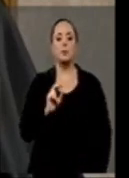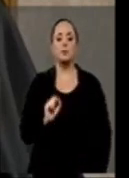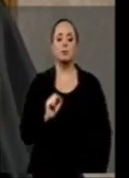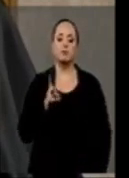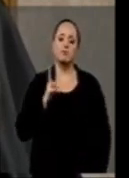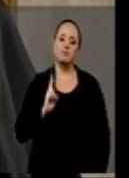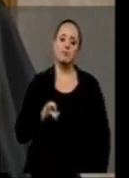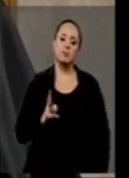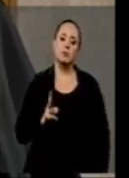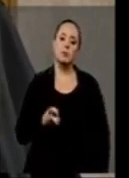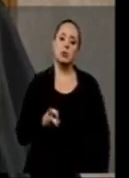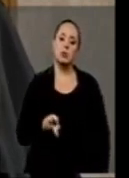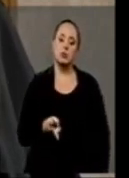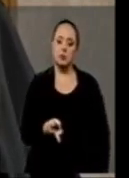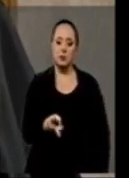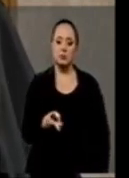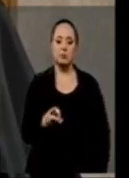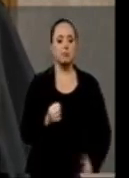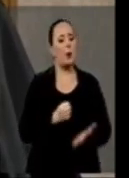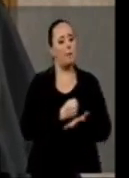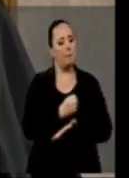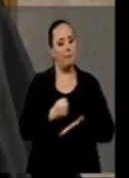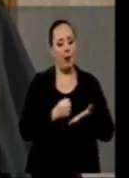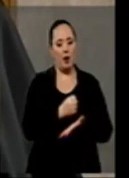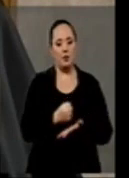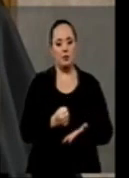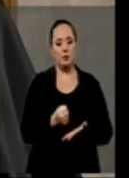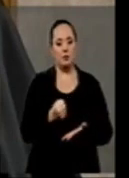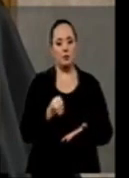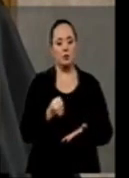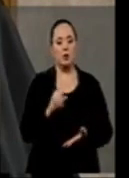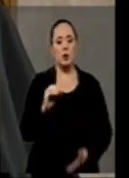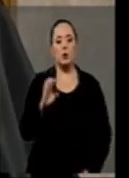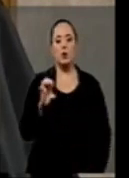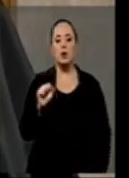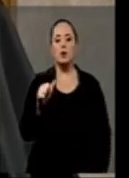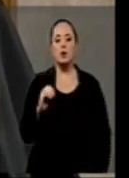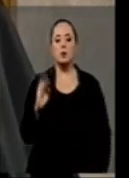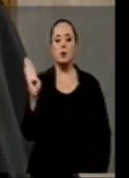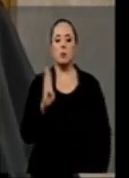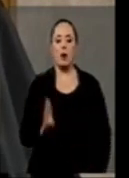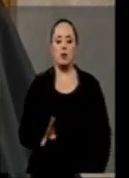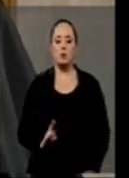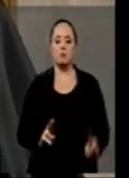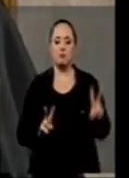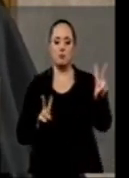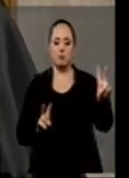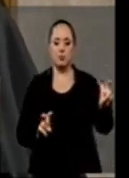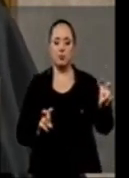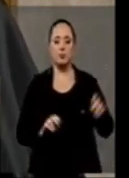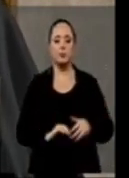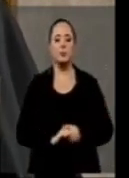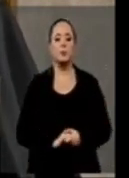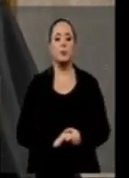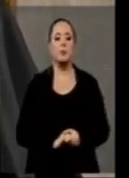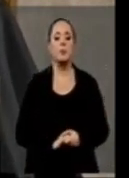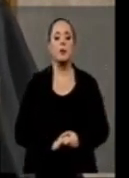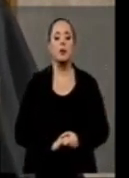continuidade à base de coesão do país fecho a citação